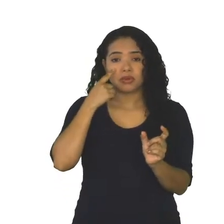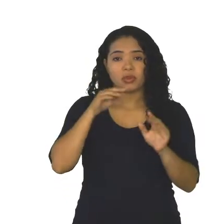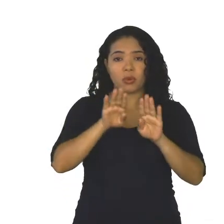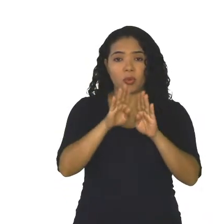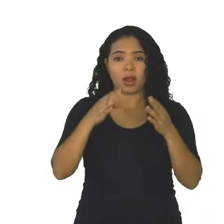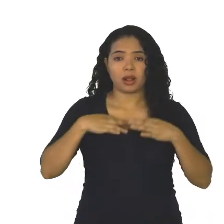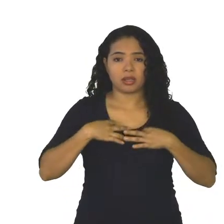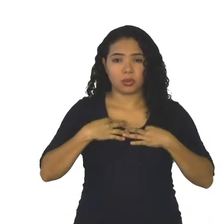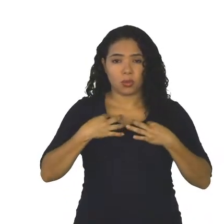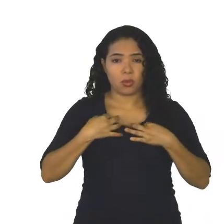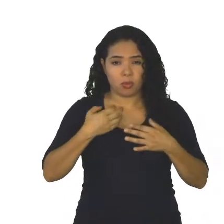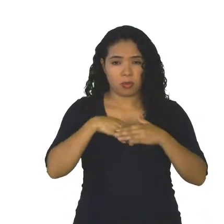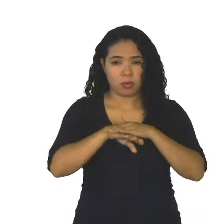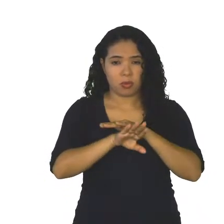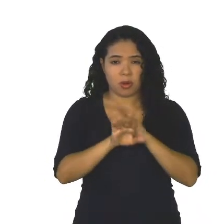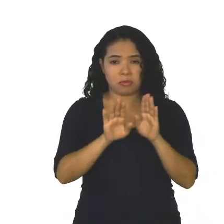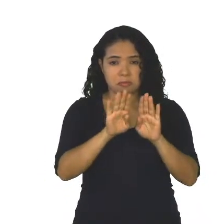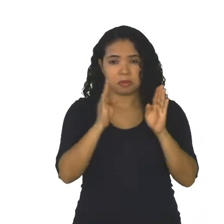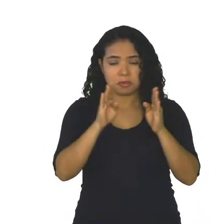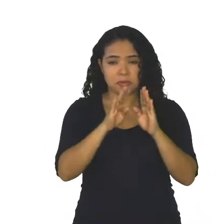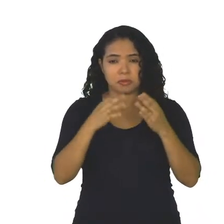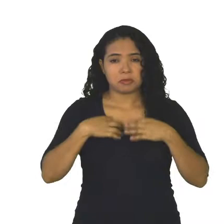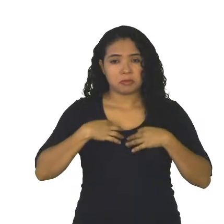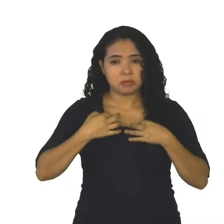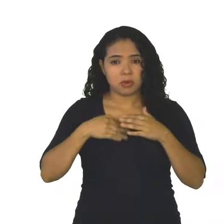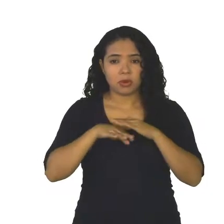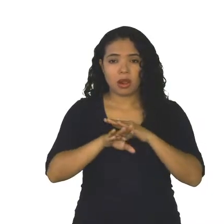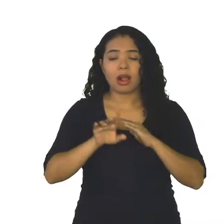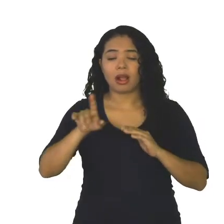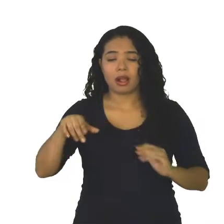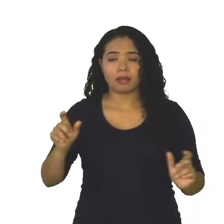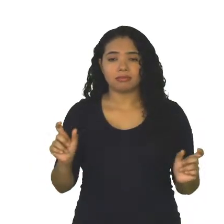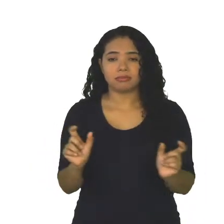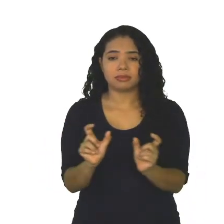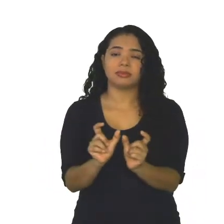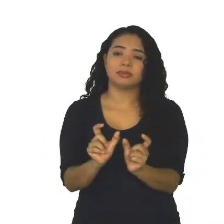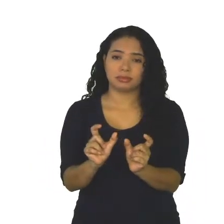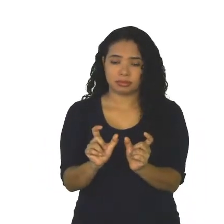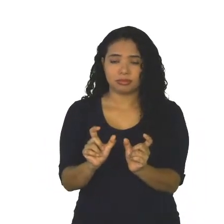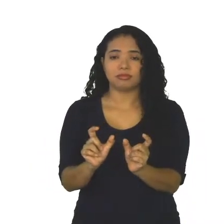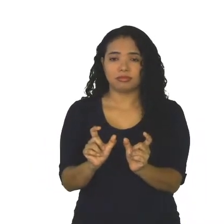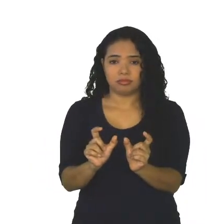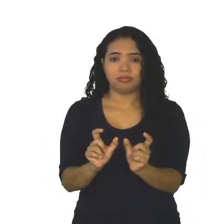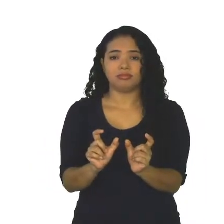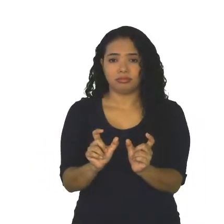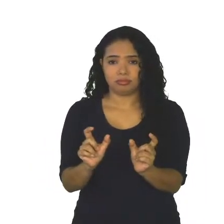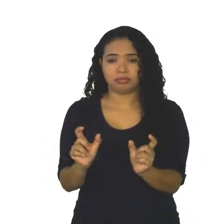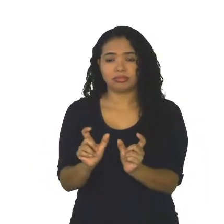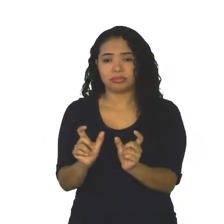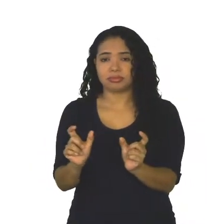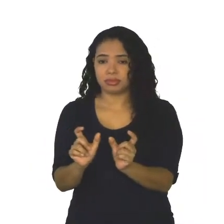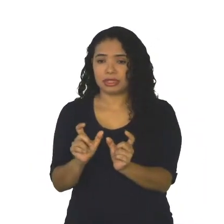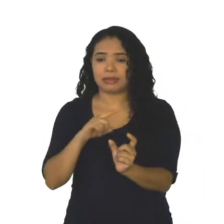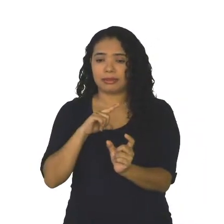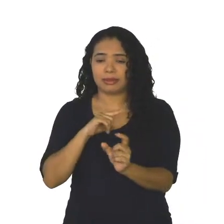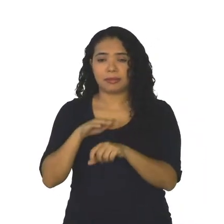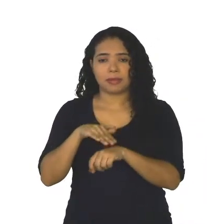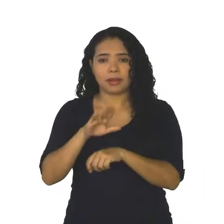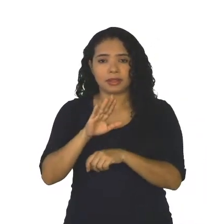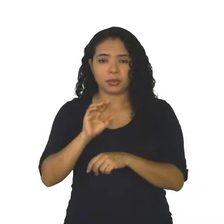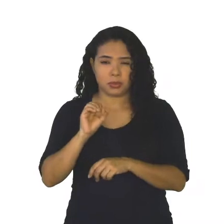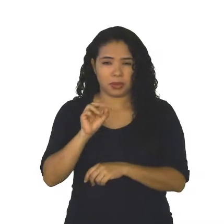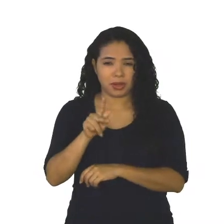guarda-roupa é um substantivo composto, porque tem duas palavrinhas, né? Mais de uma palavrinha,